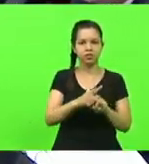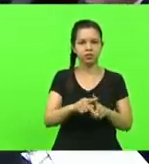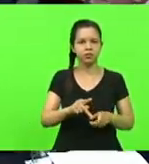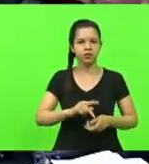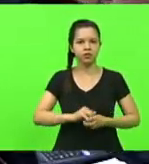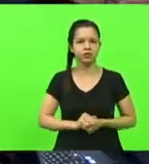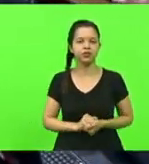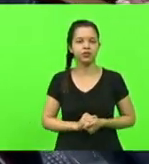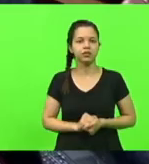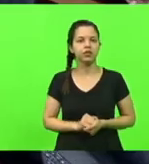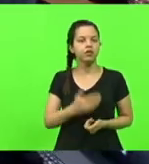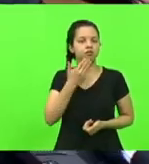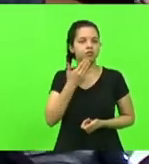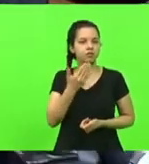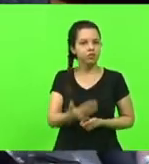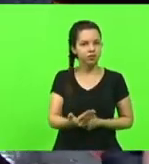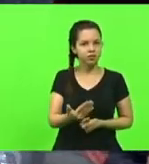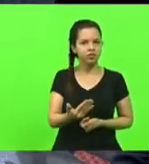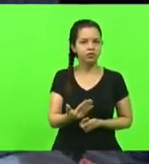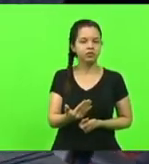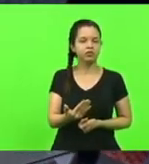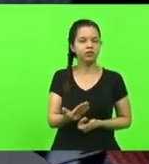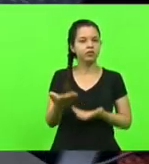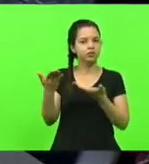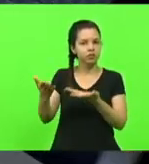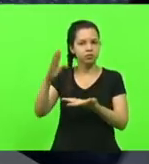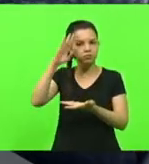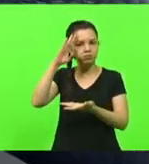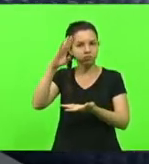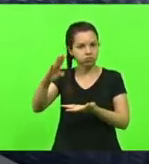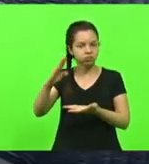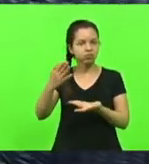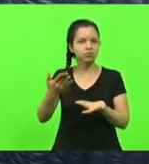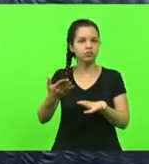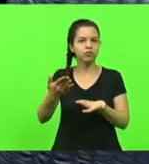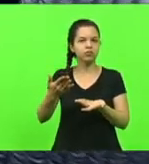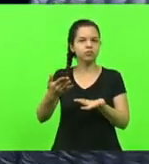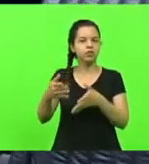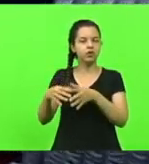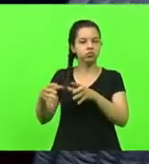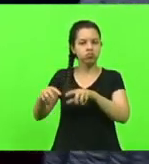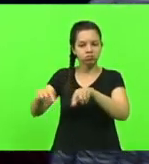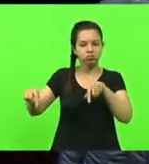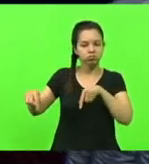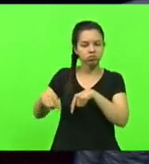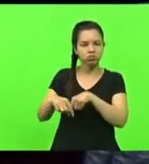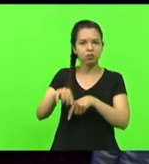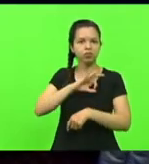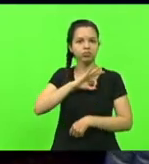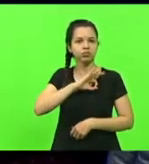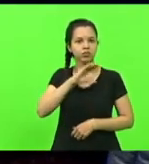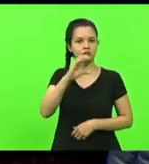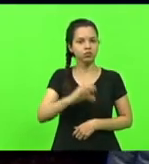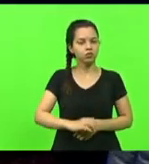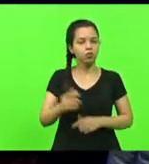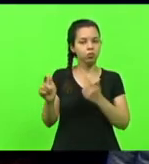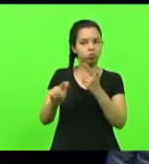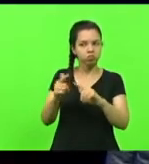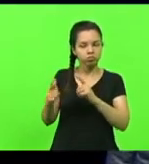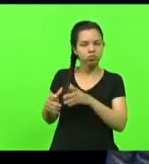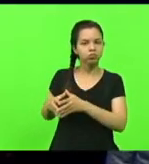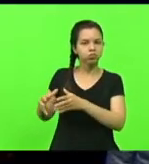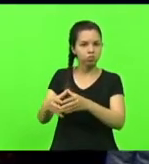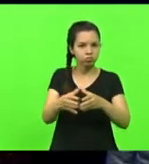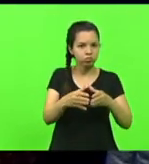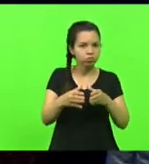Uma solicitação feita aqui, principalmente pelos quadros da Polícia Civil, entre outras categorias funcionais, que está